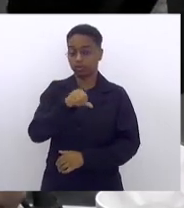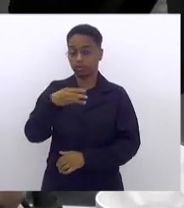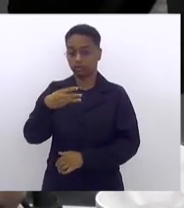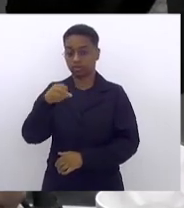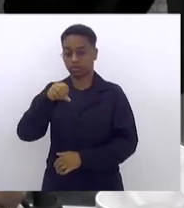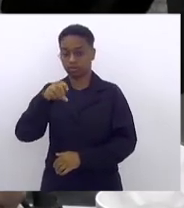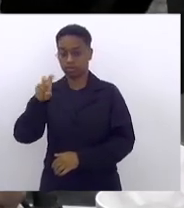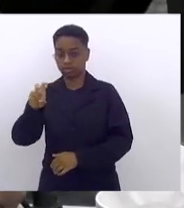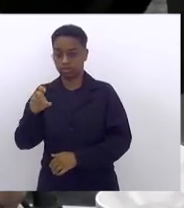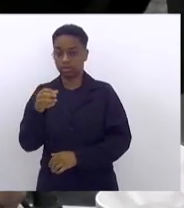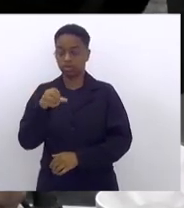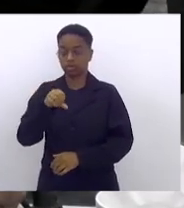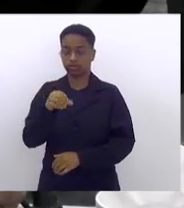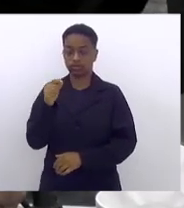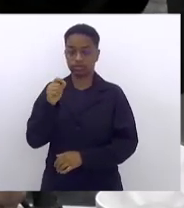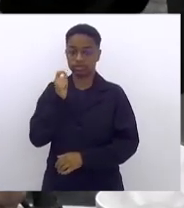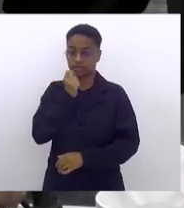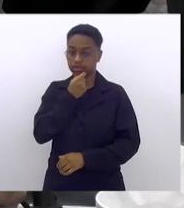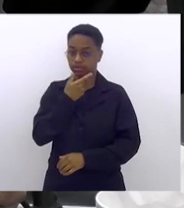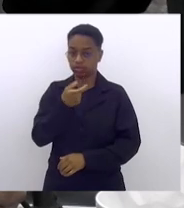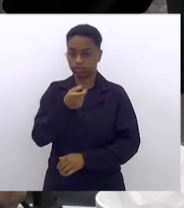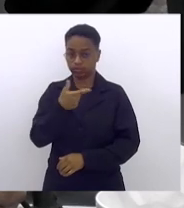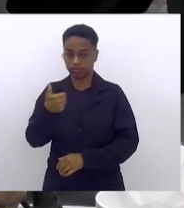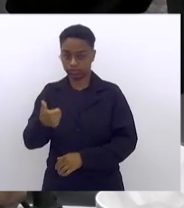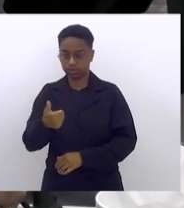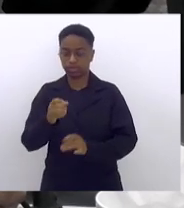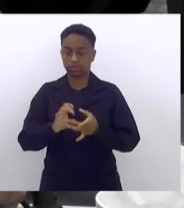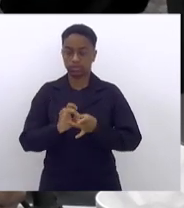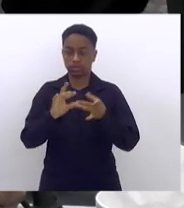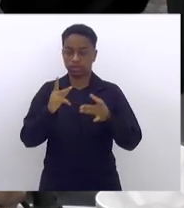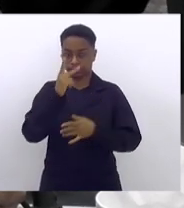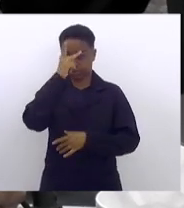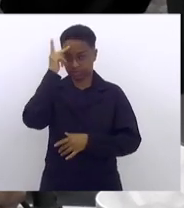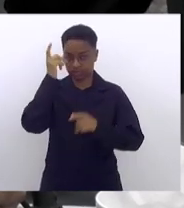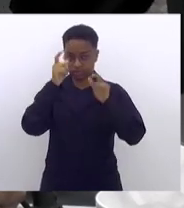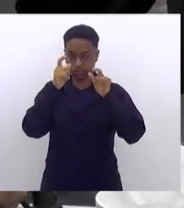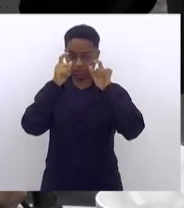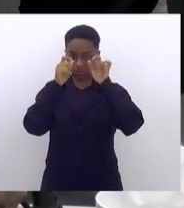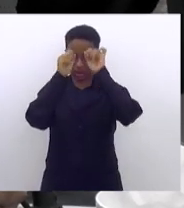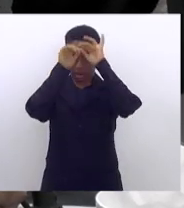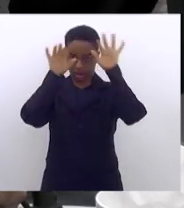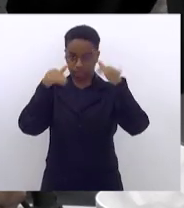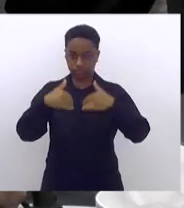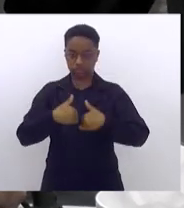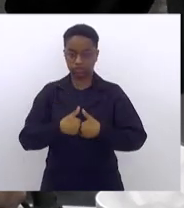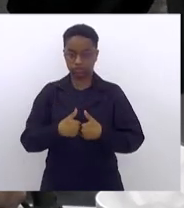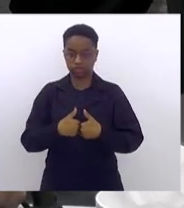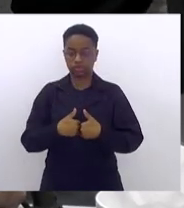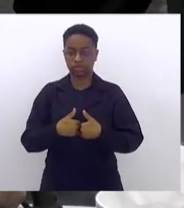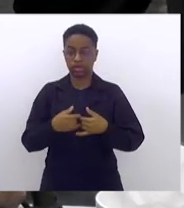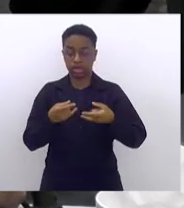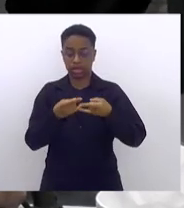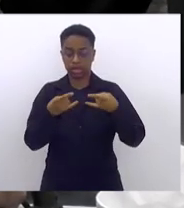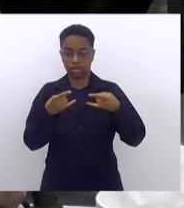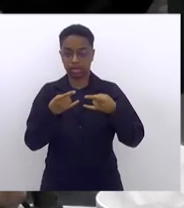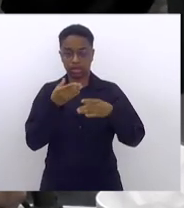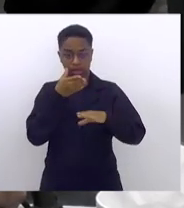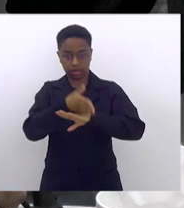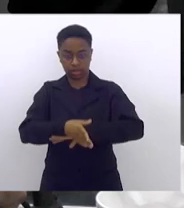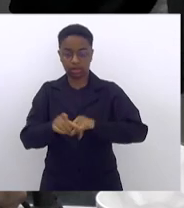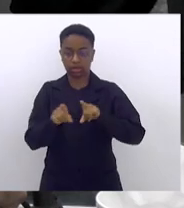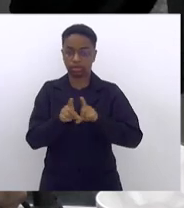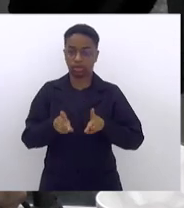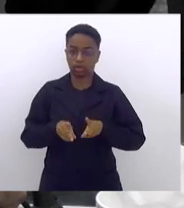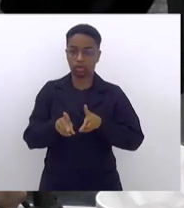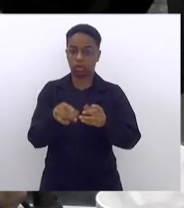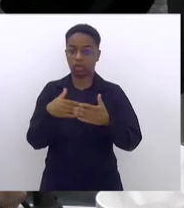9.395 de 9 de setembro de 2021, para permitir à pessoa com transtorno do espectro autista o ingresso e a permanência em qualquer local,